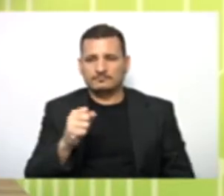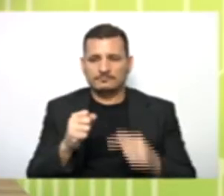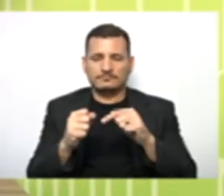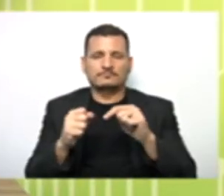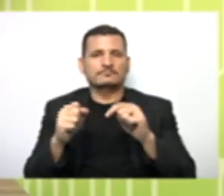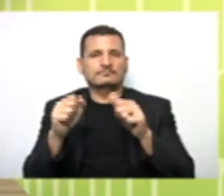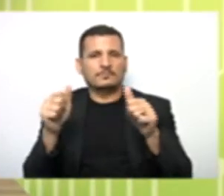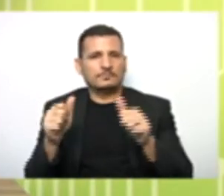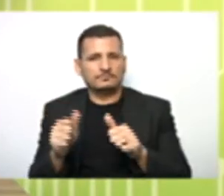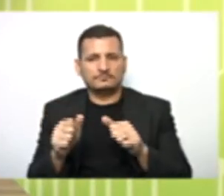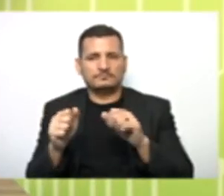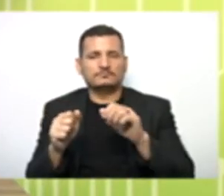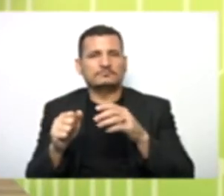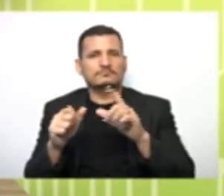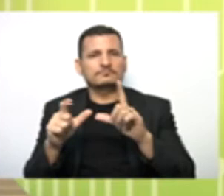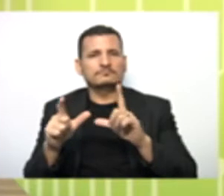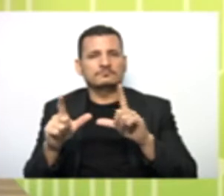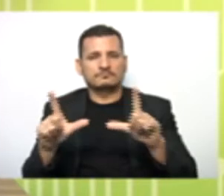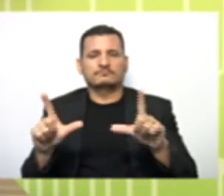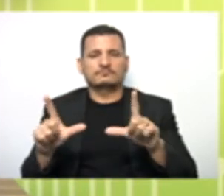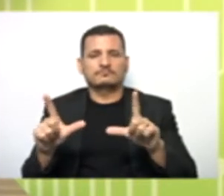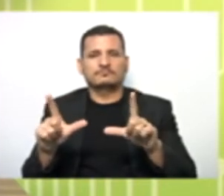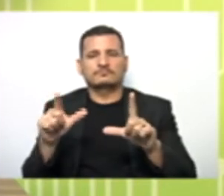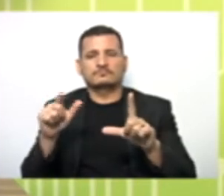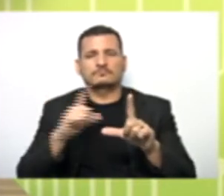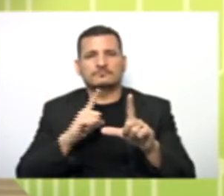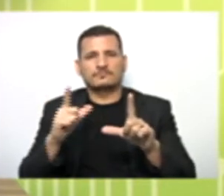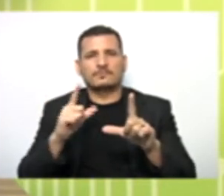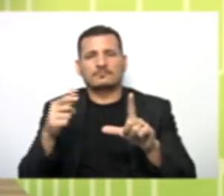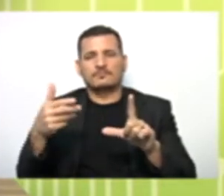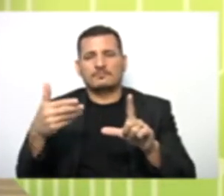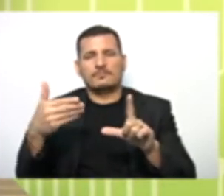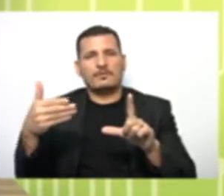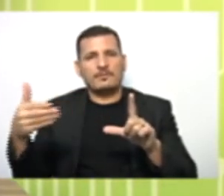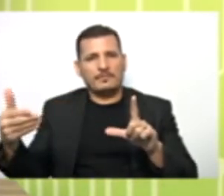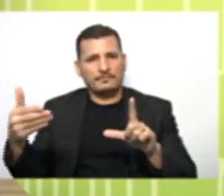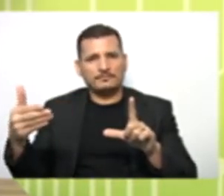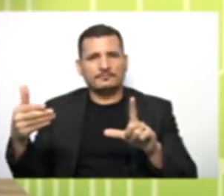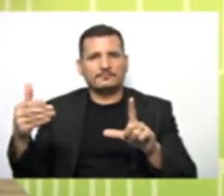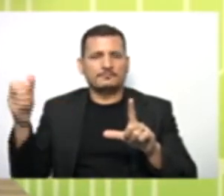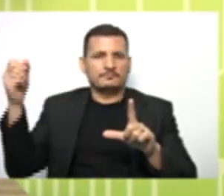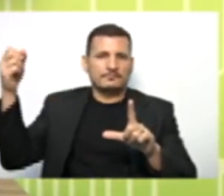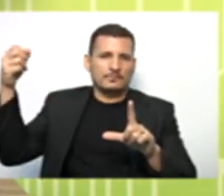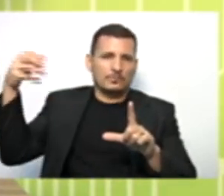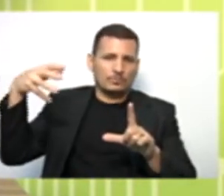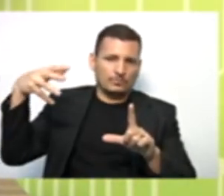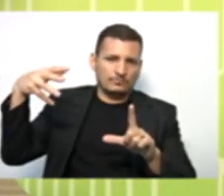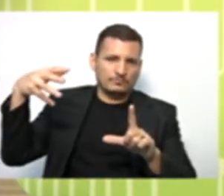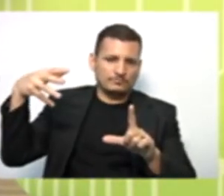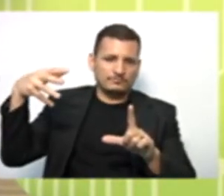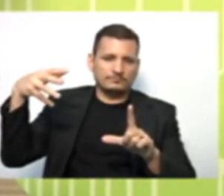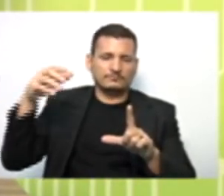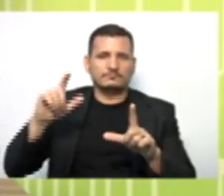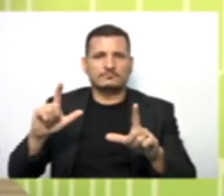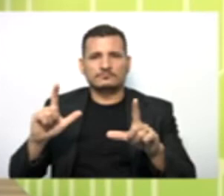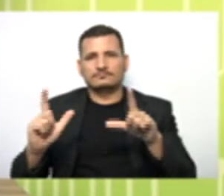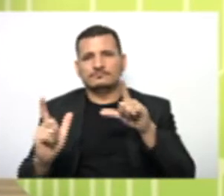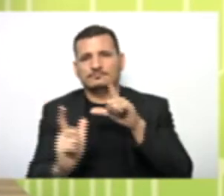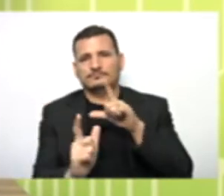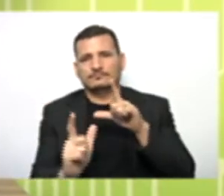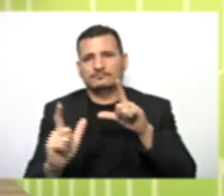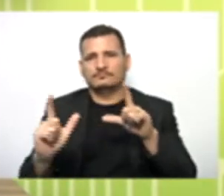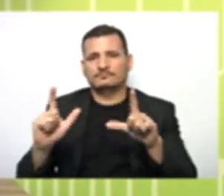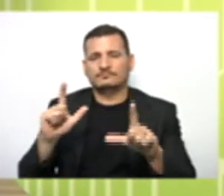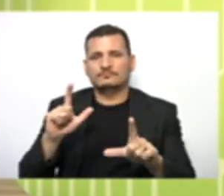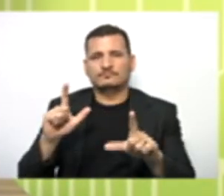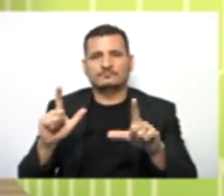você precisa da imagem que considere sombra, direção de luz, que quando você gira, por exemplo,